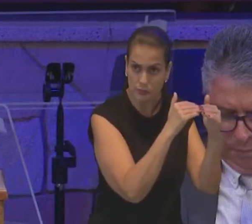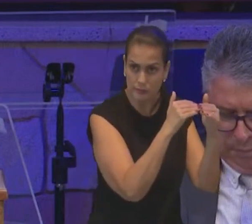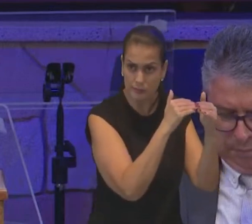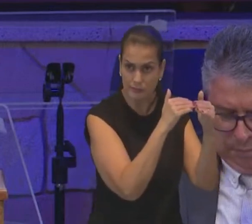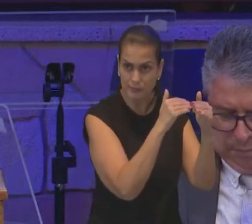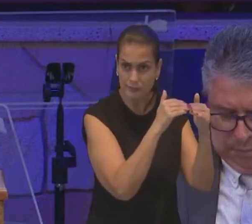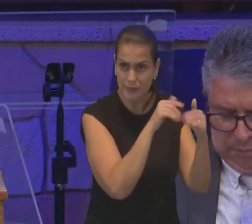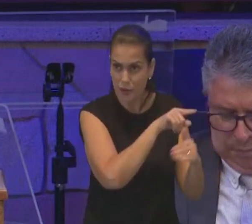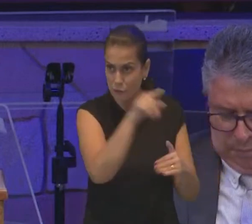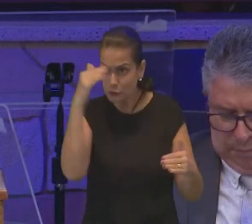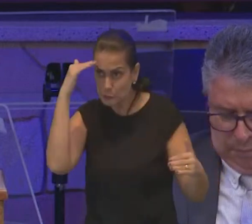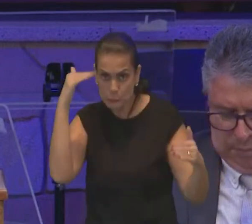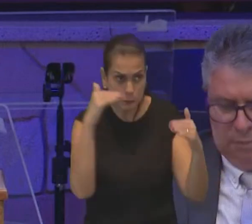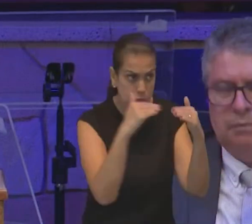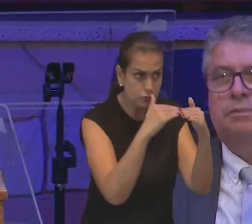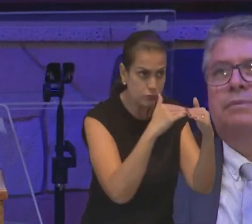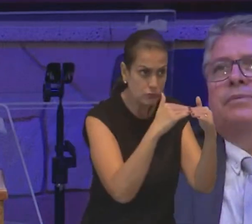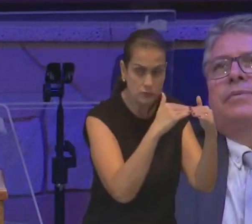Os irmãos estão comigo?